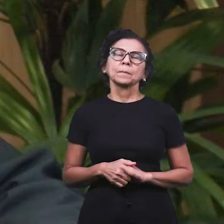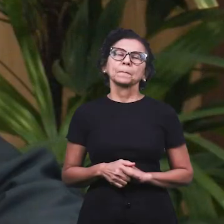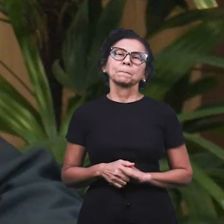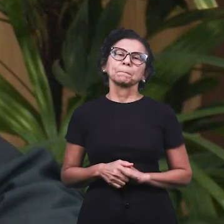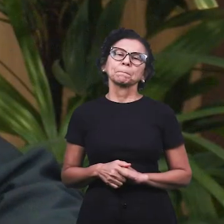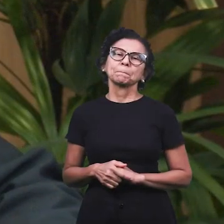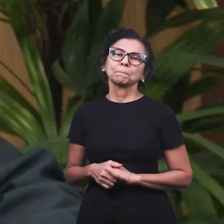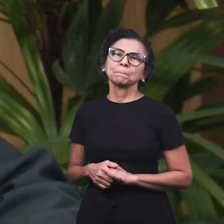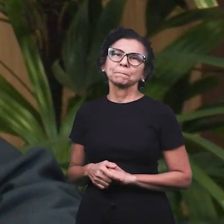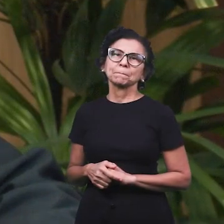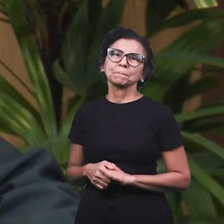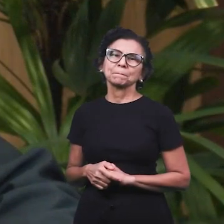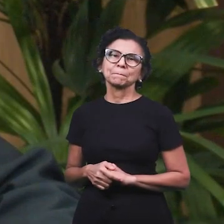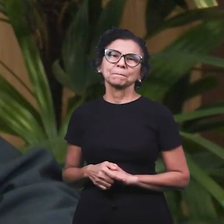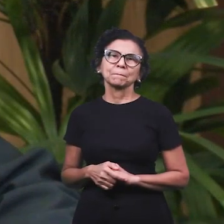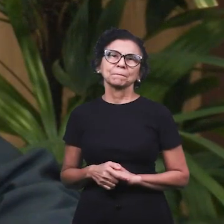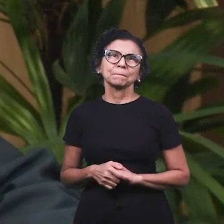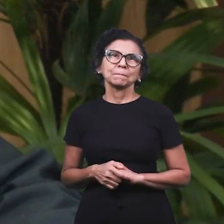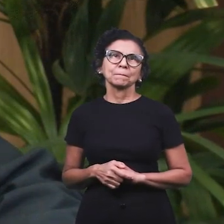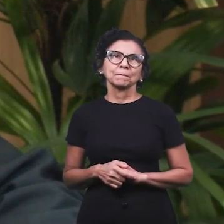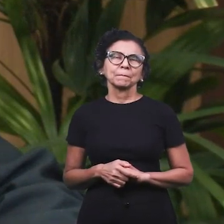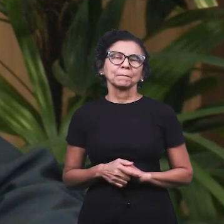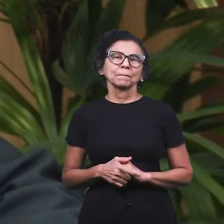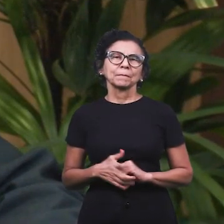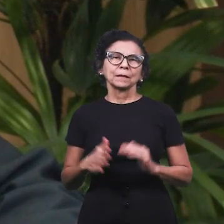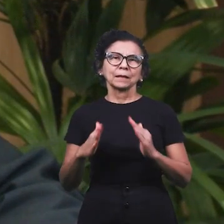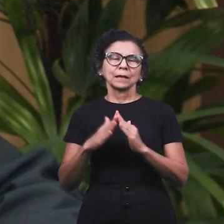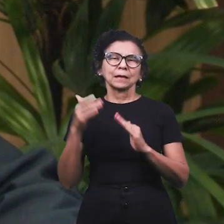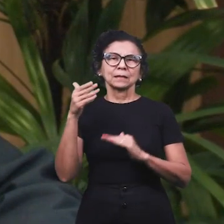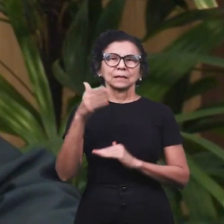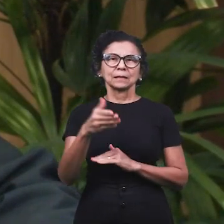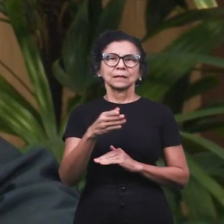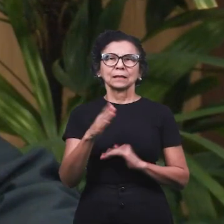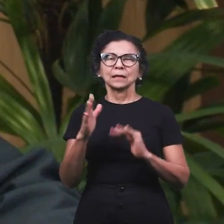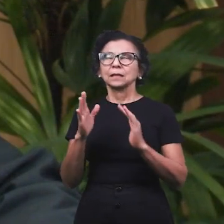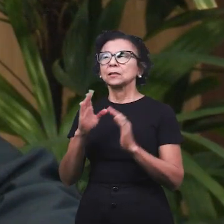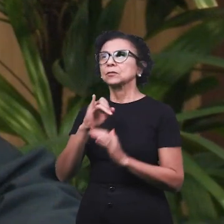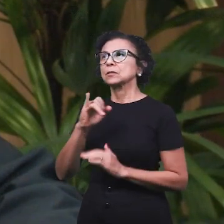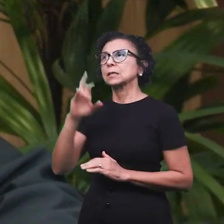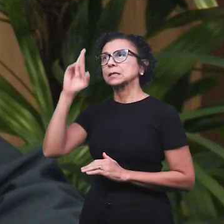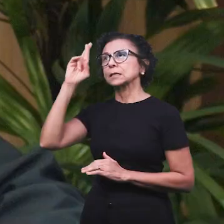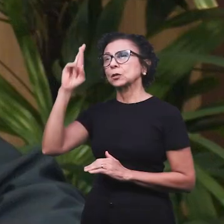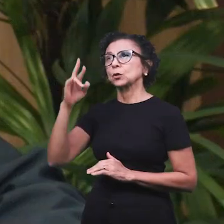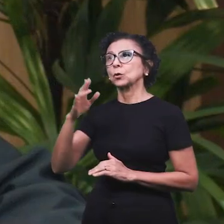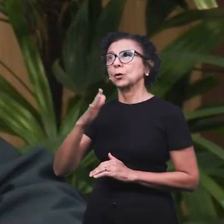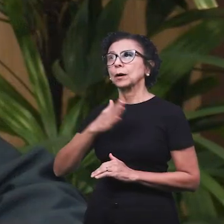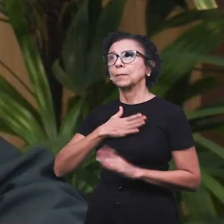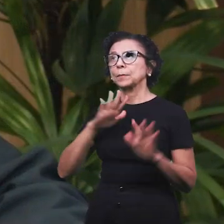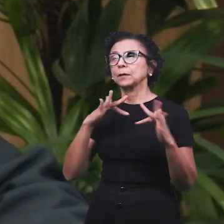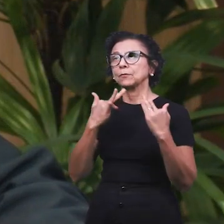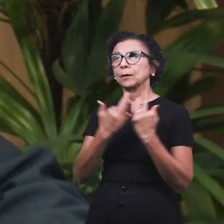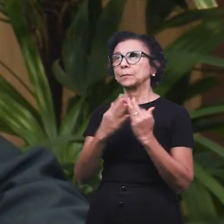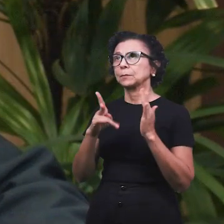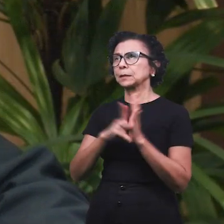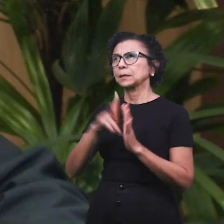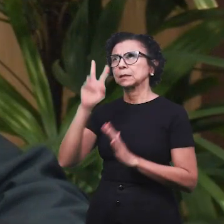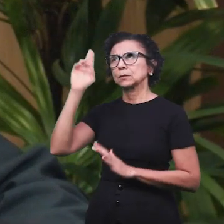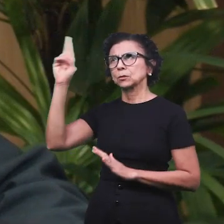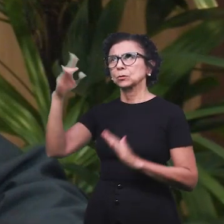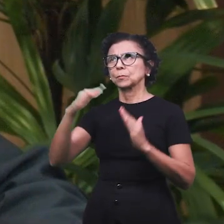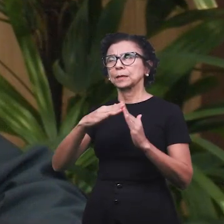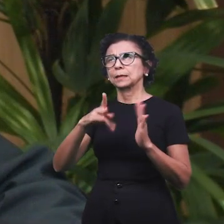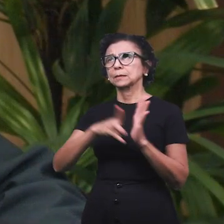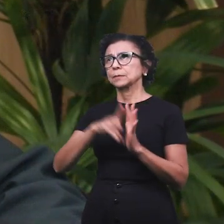falar para Deus: Senhor, esse lar pertence a Ti. E determinar que não há outro dono do lar a não